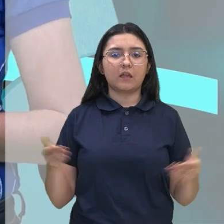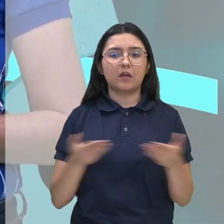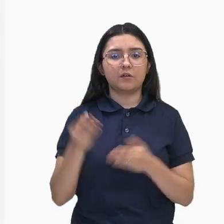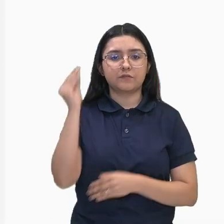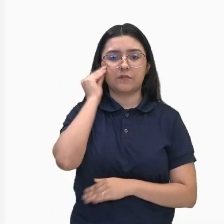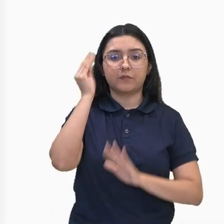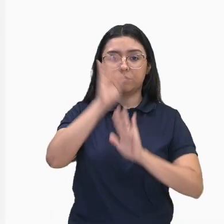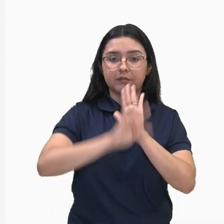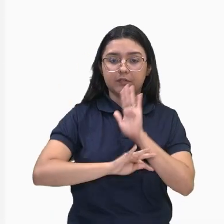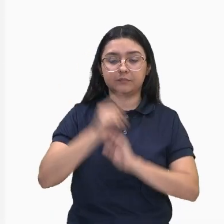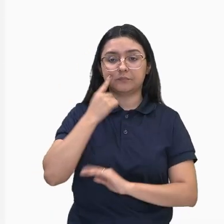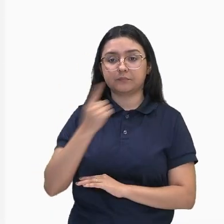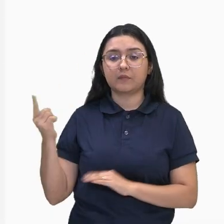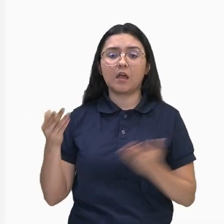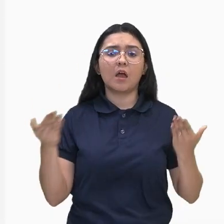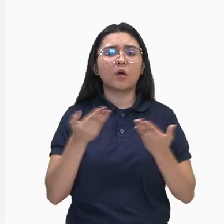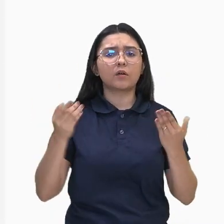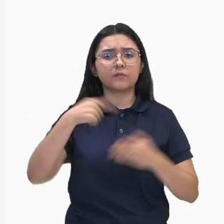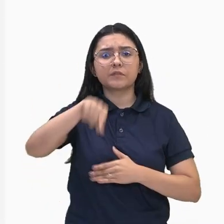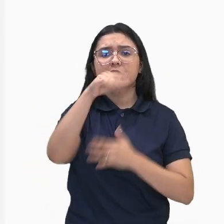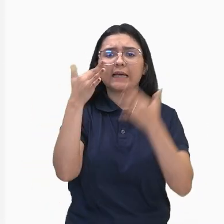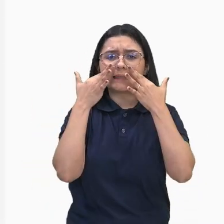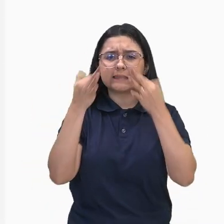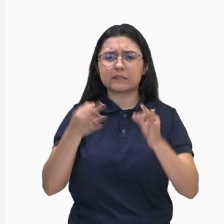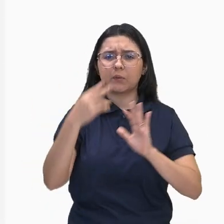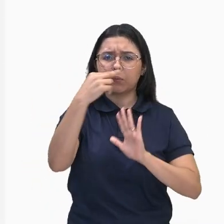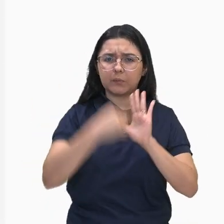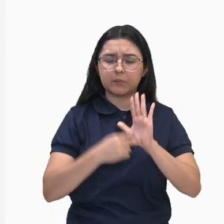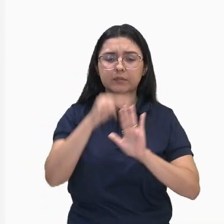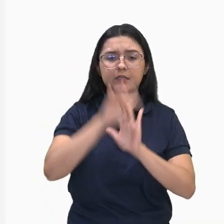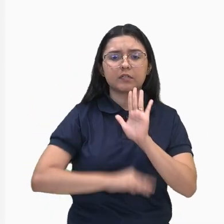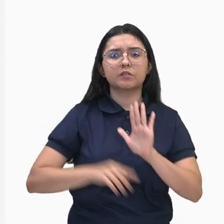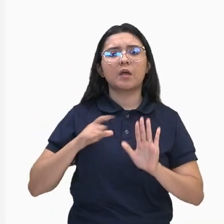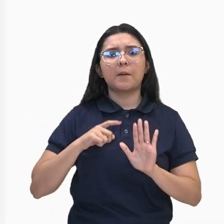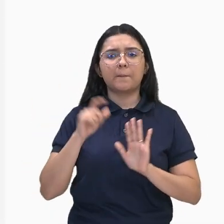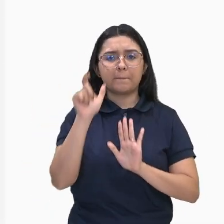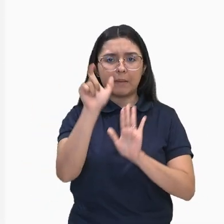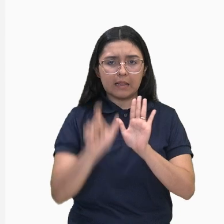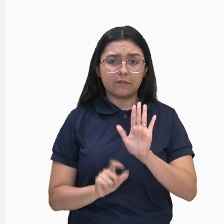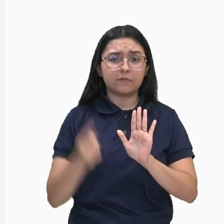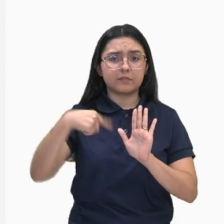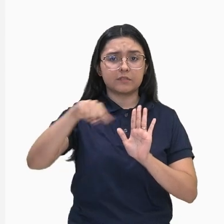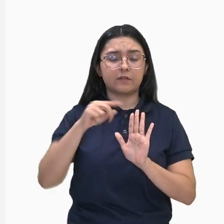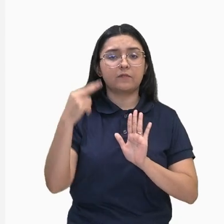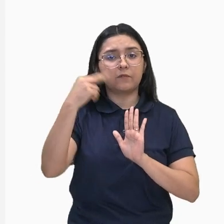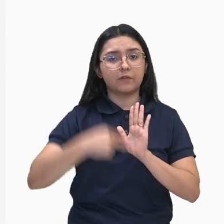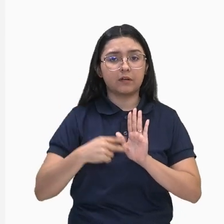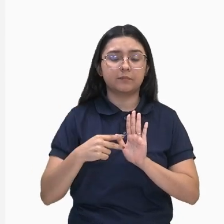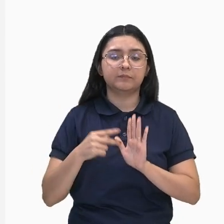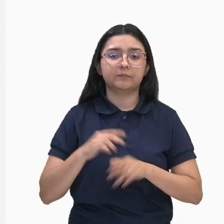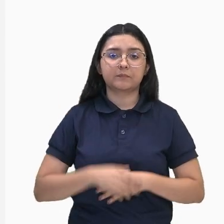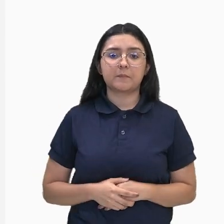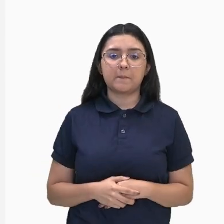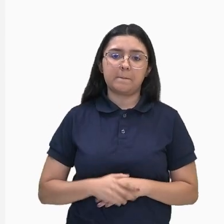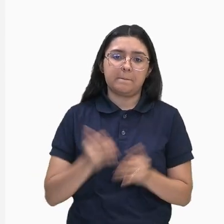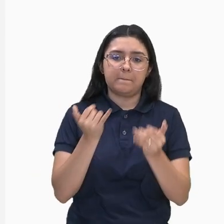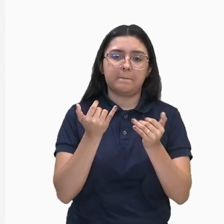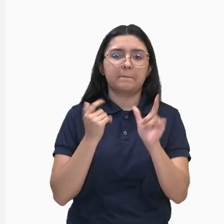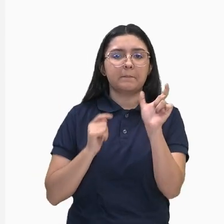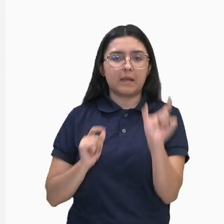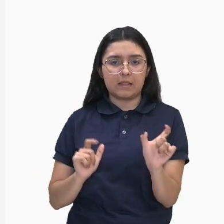um texto. Eu quero que vocês fiquem atentos. Algumas palavras que vocês podem observar como